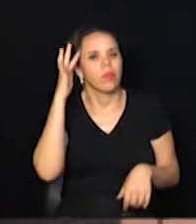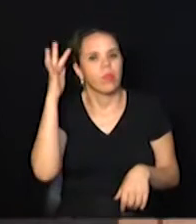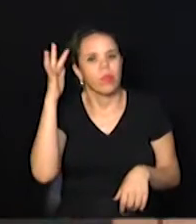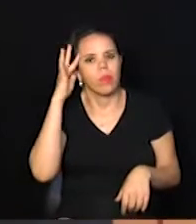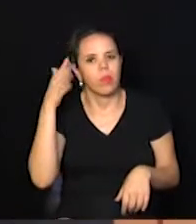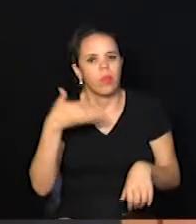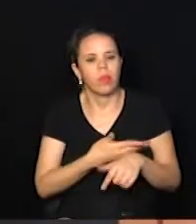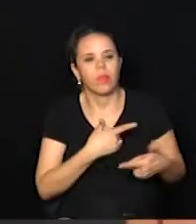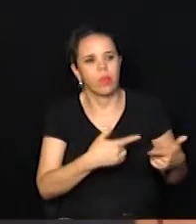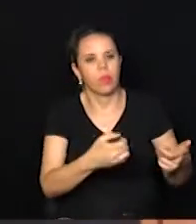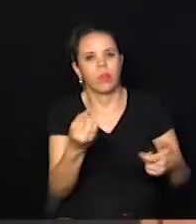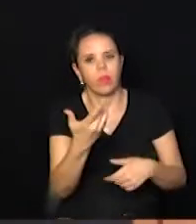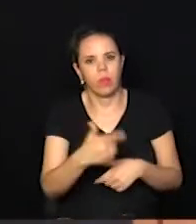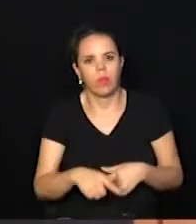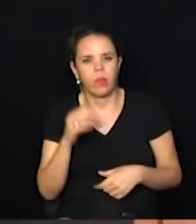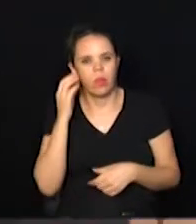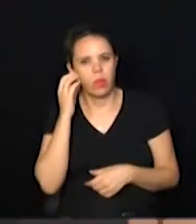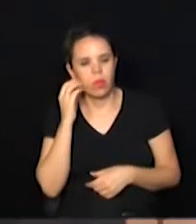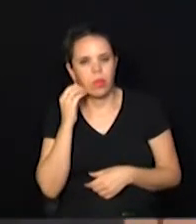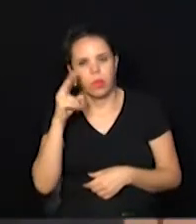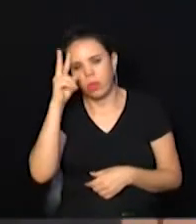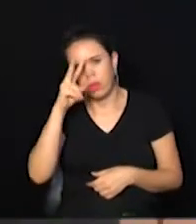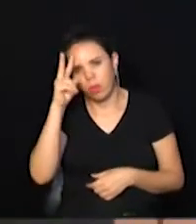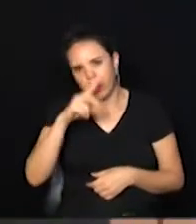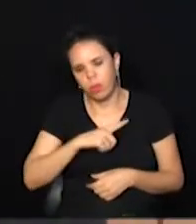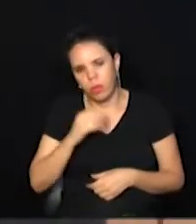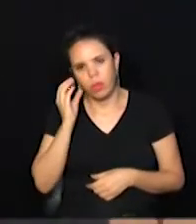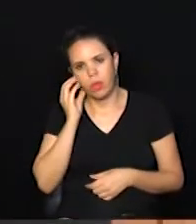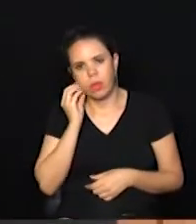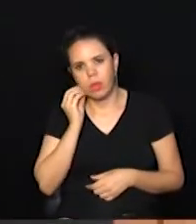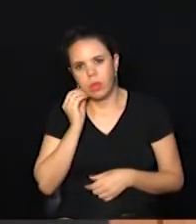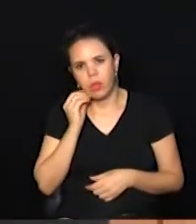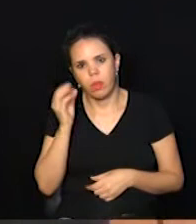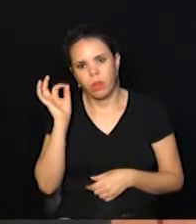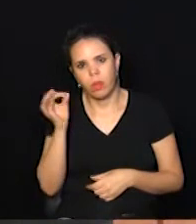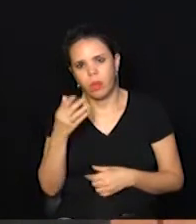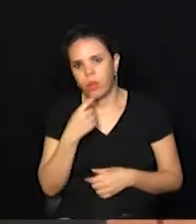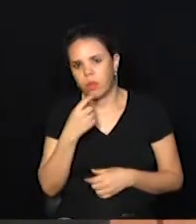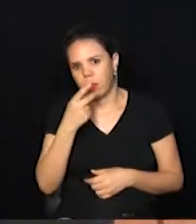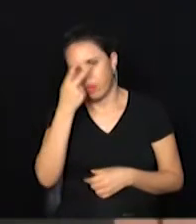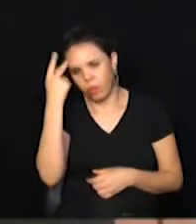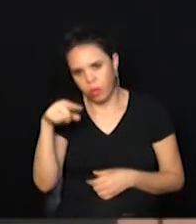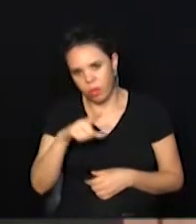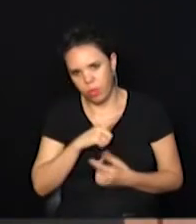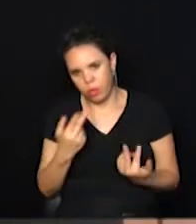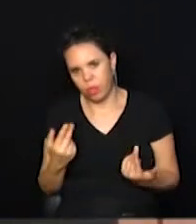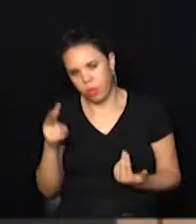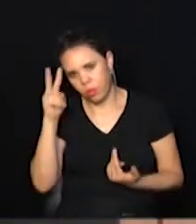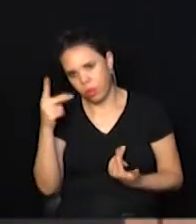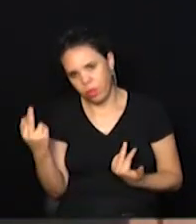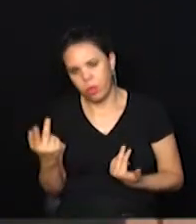entrado em guerra novamente. Então, essa é a lembrança que eu tenho, e eu tenho certeza que muitos campineiros também têm essa